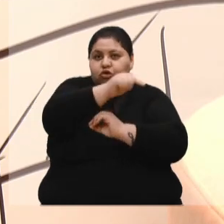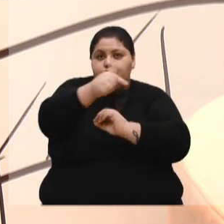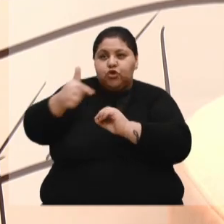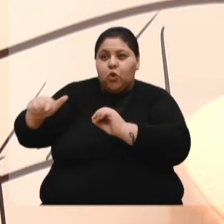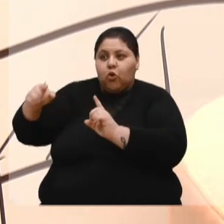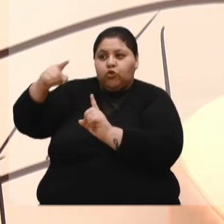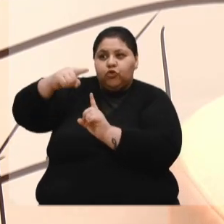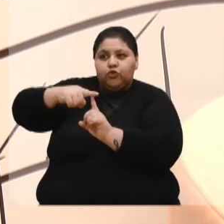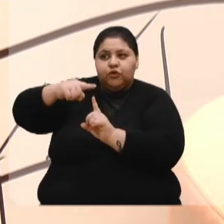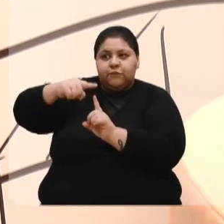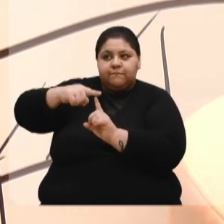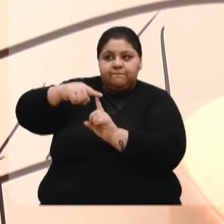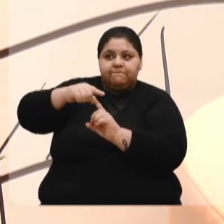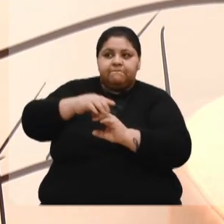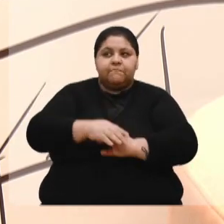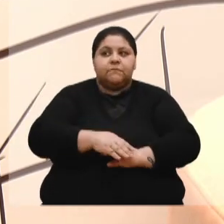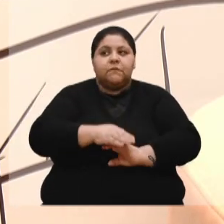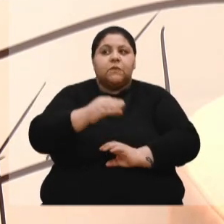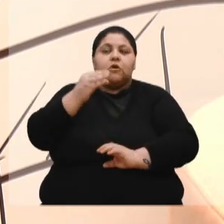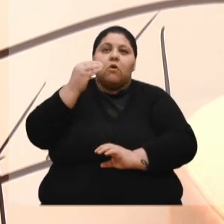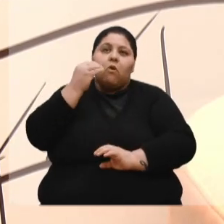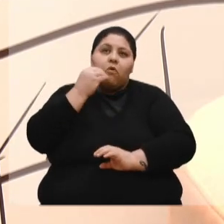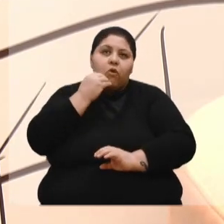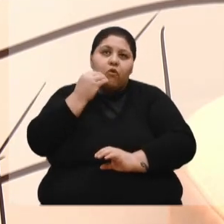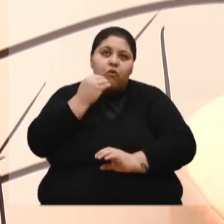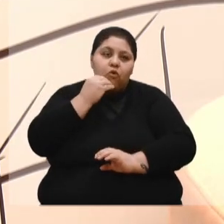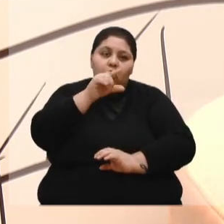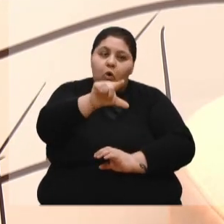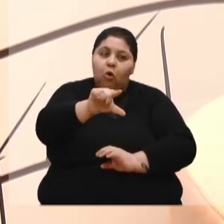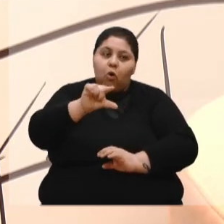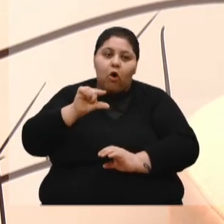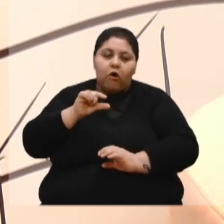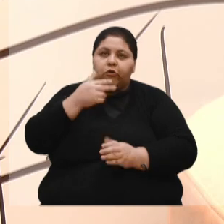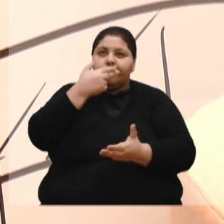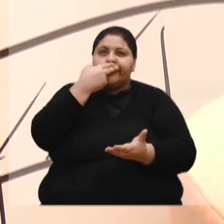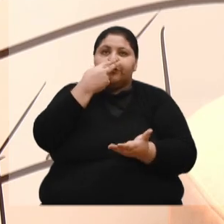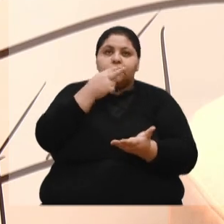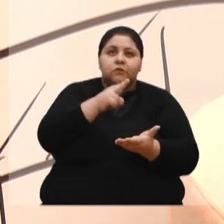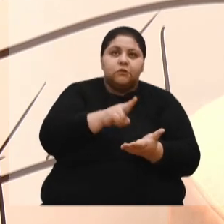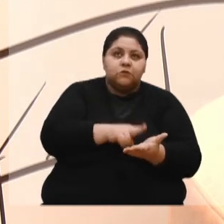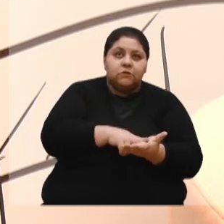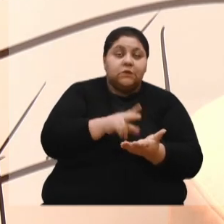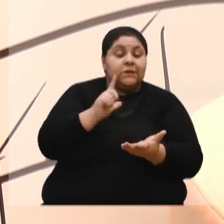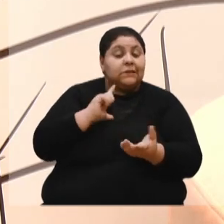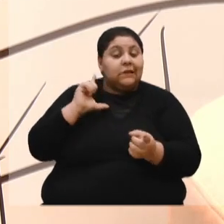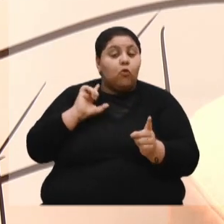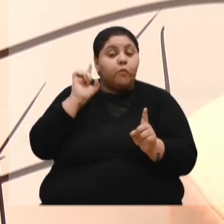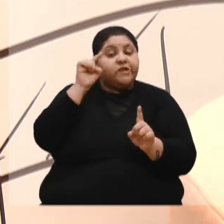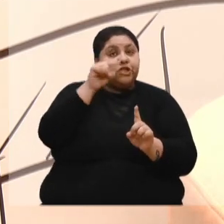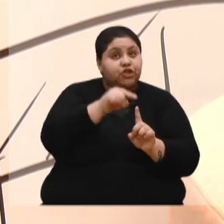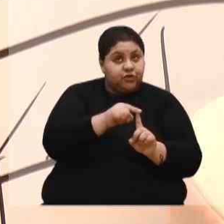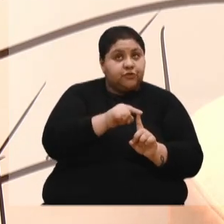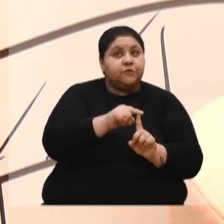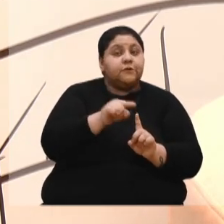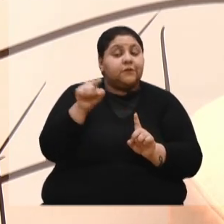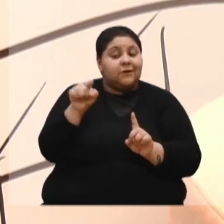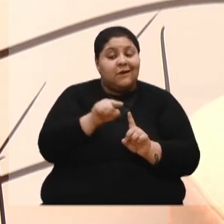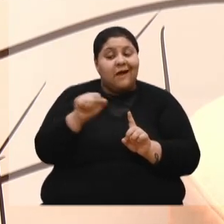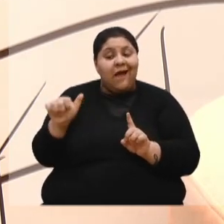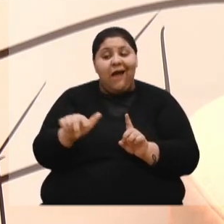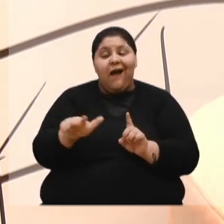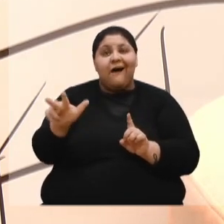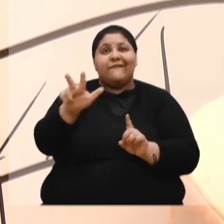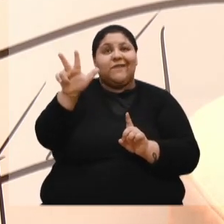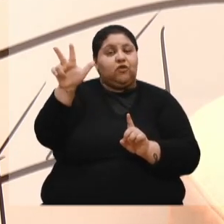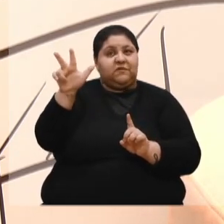gêneros. E, naturalmente, que ao escolher a carta, houve aqui um propósito, que é